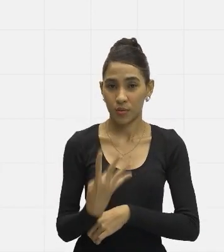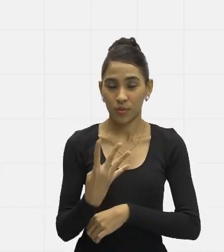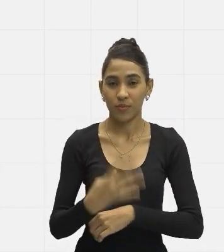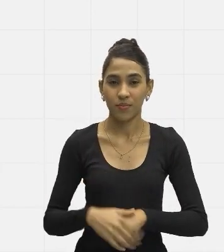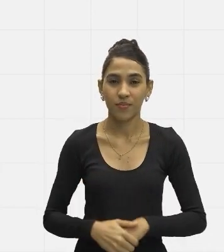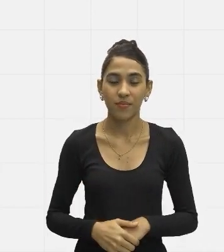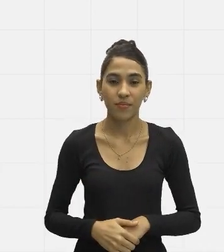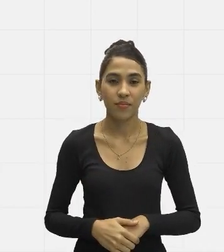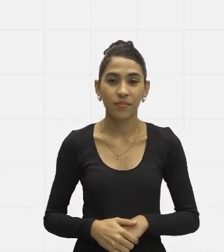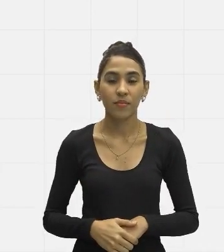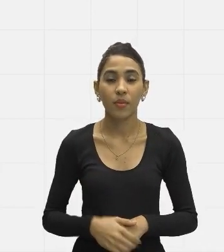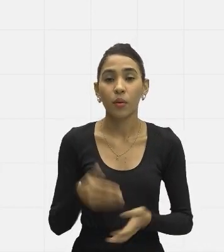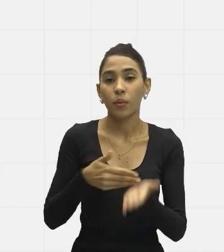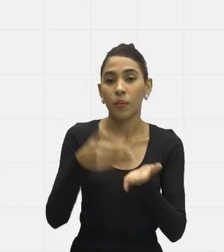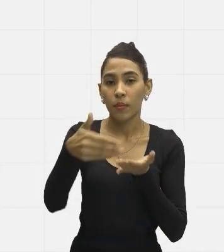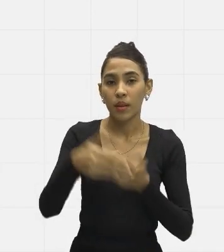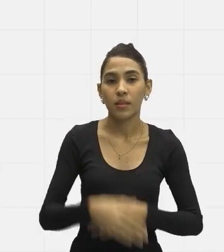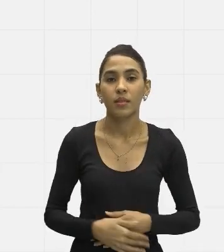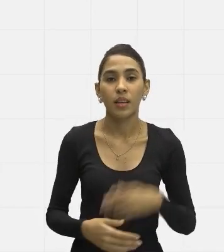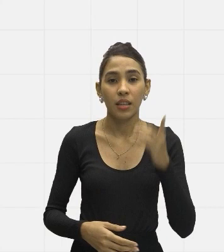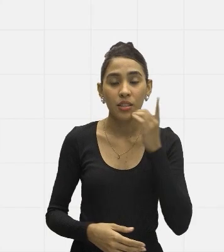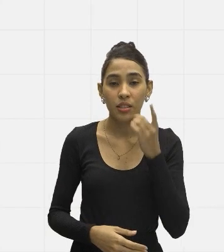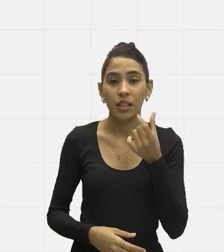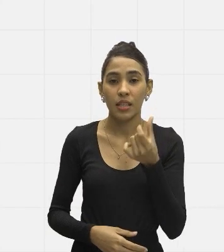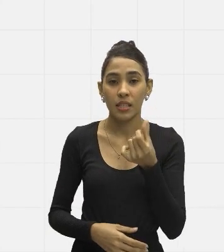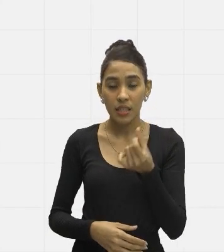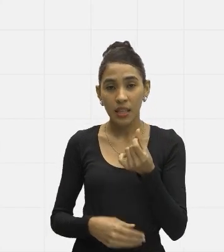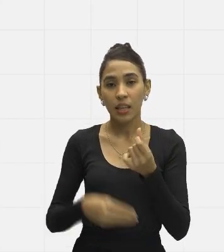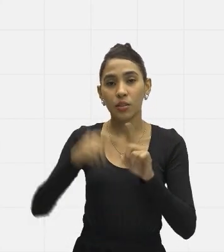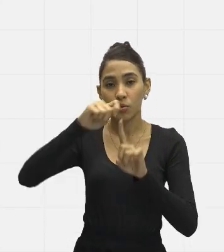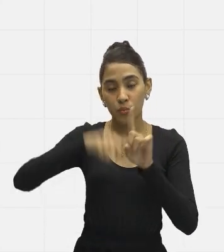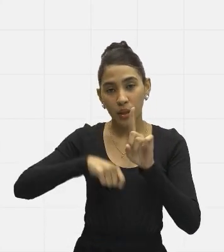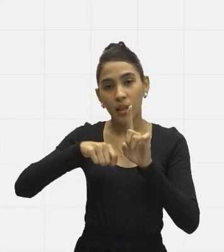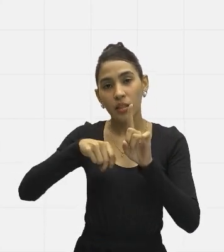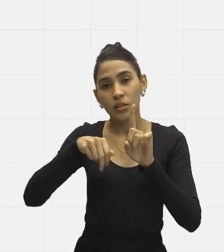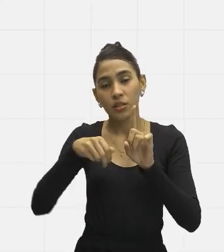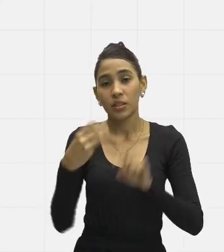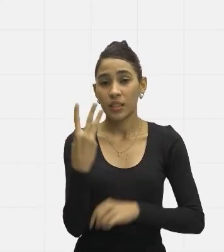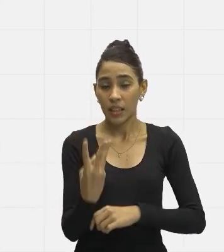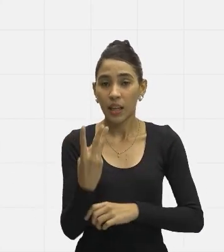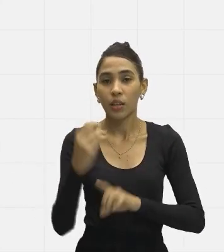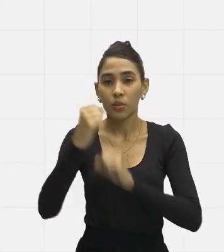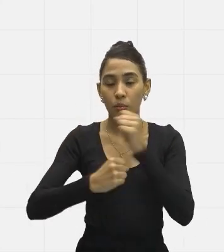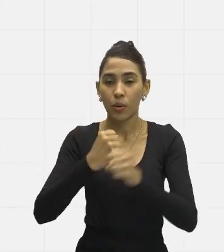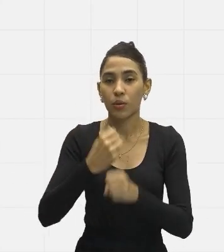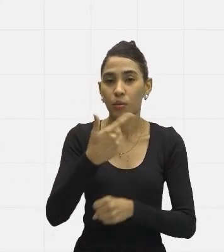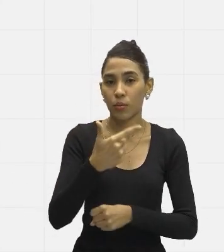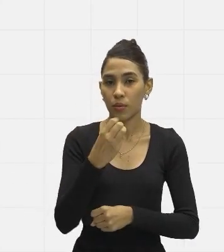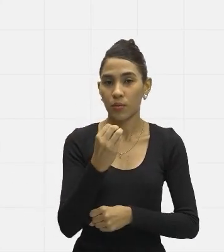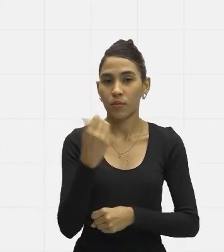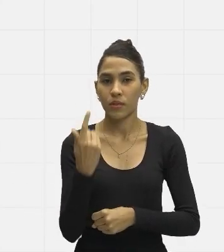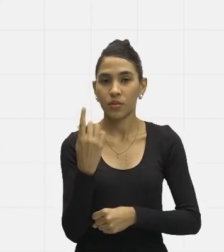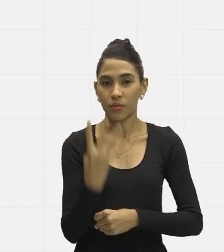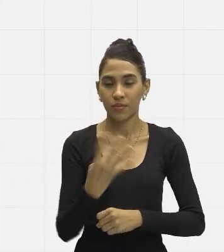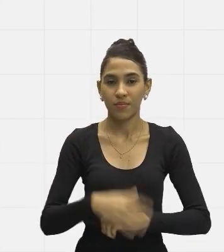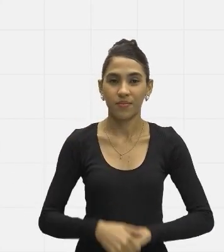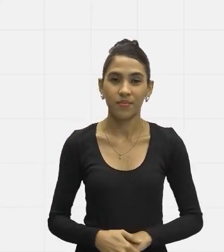de 2024, que vai iniciar no dia 6/3 de 2024.